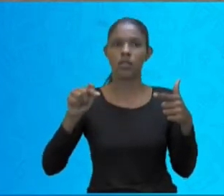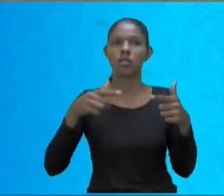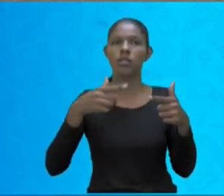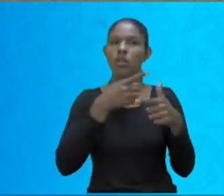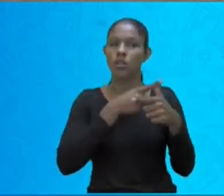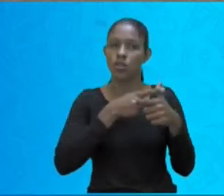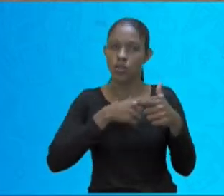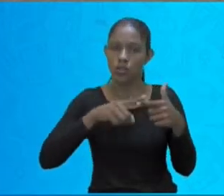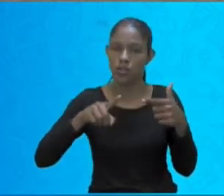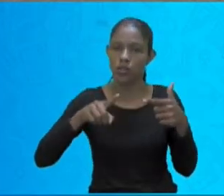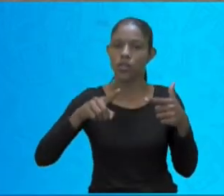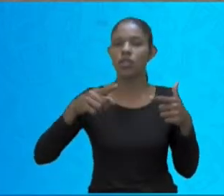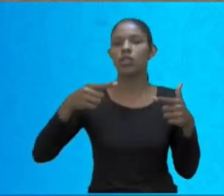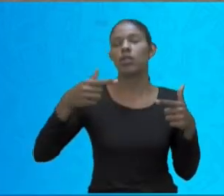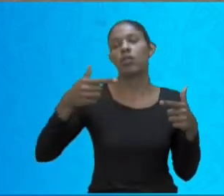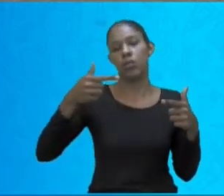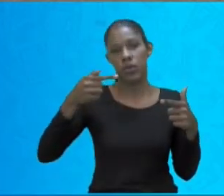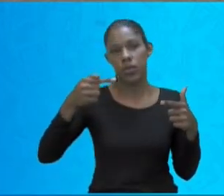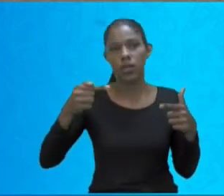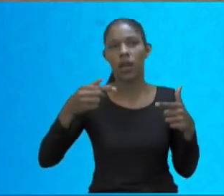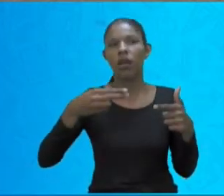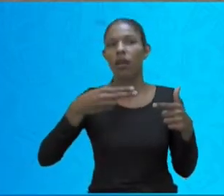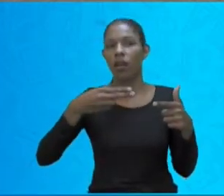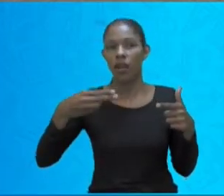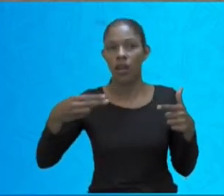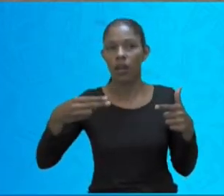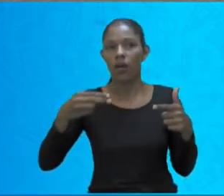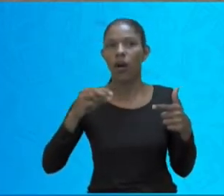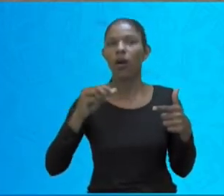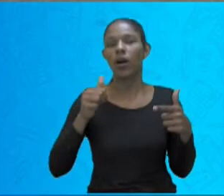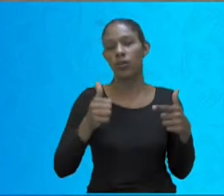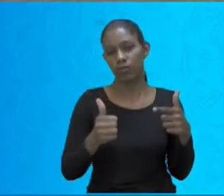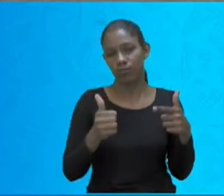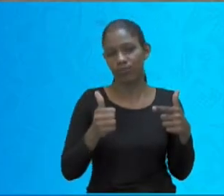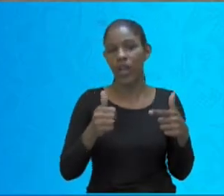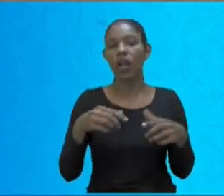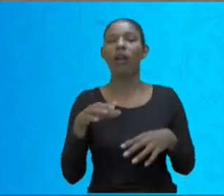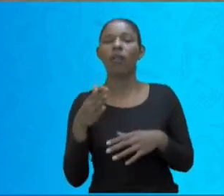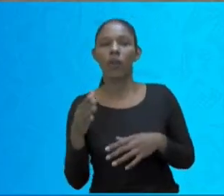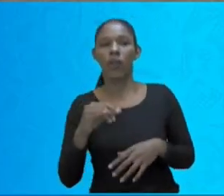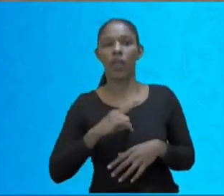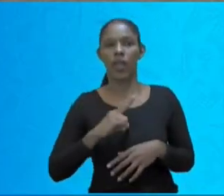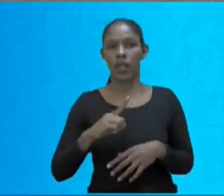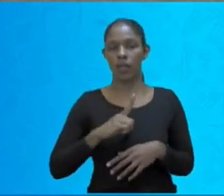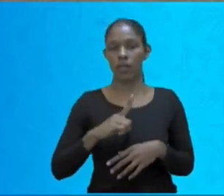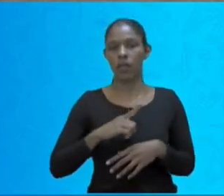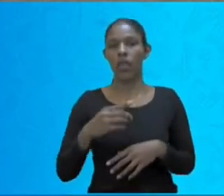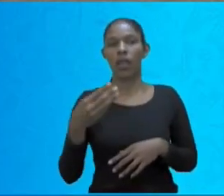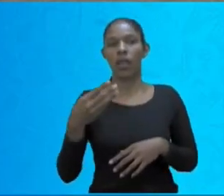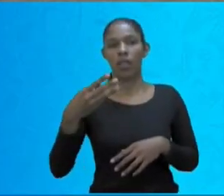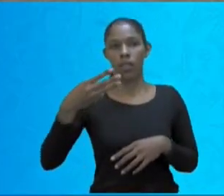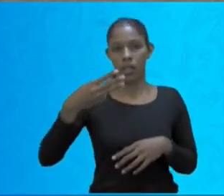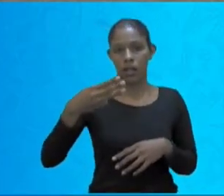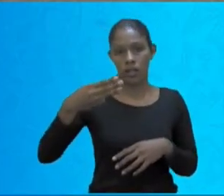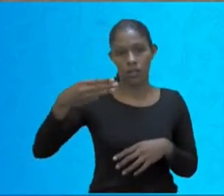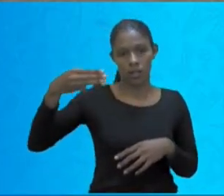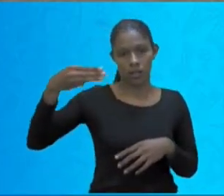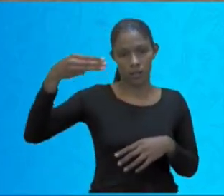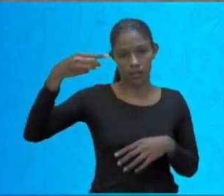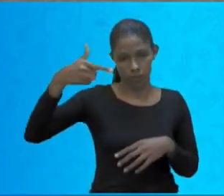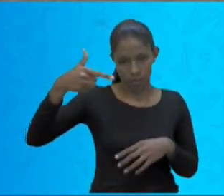quadrado, vezes o 7, que se repetiu duas vezes, eu tenho 7 ao quadrado. Então, fatorando